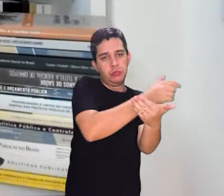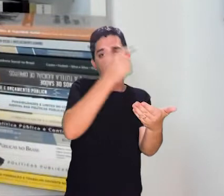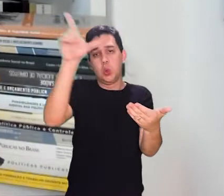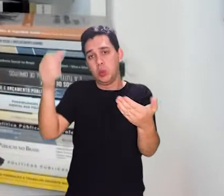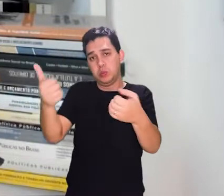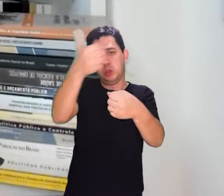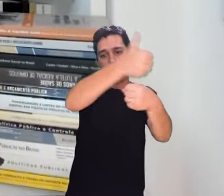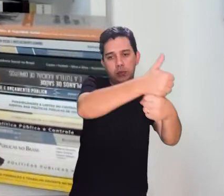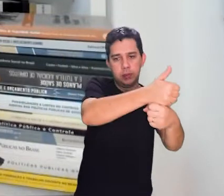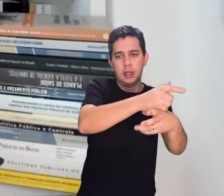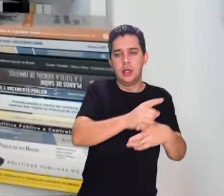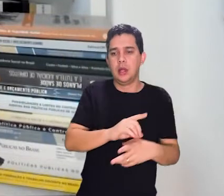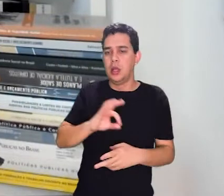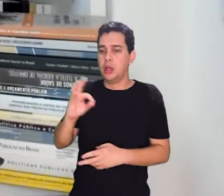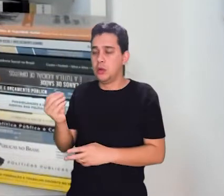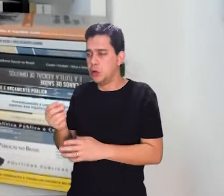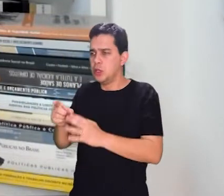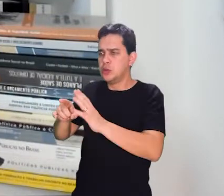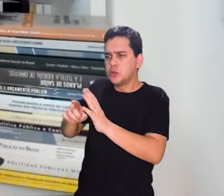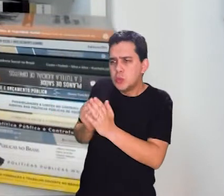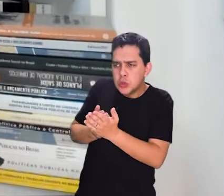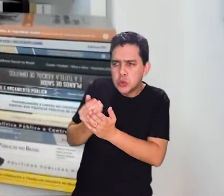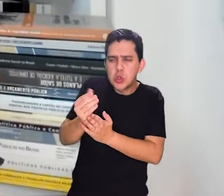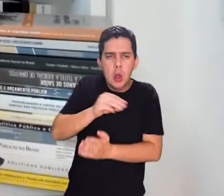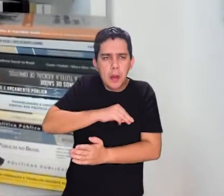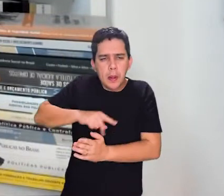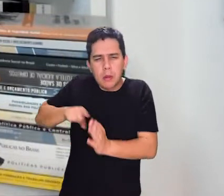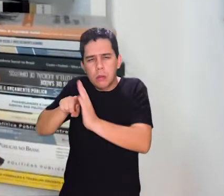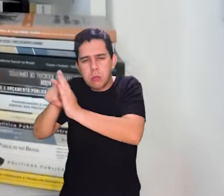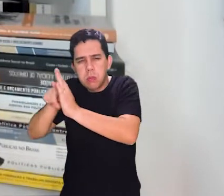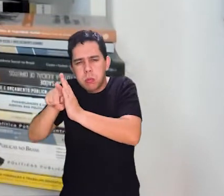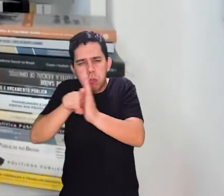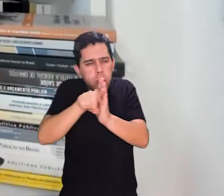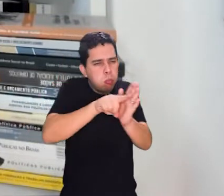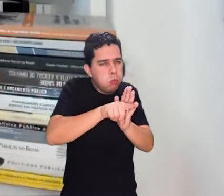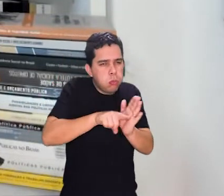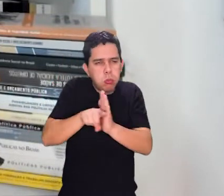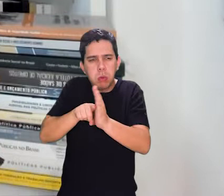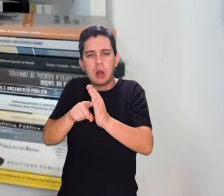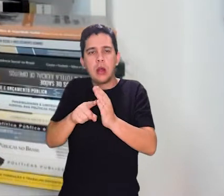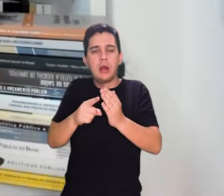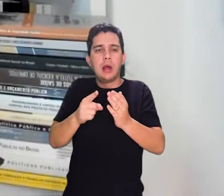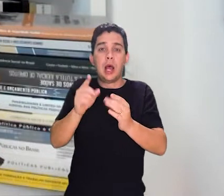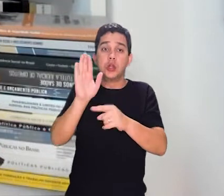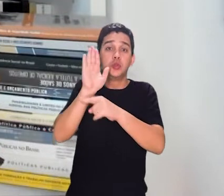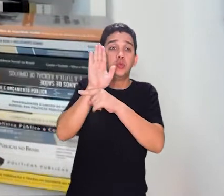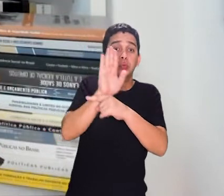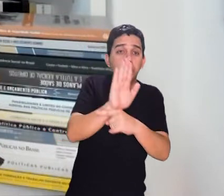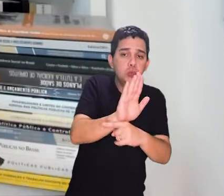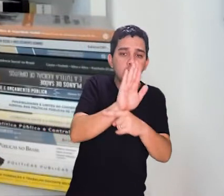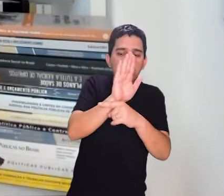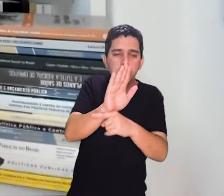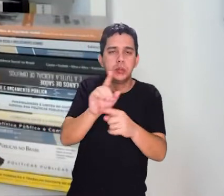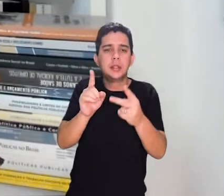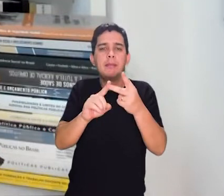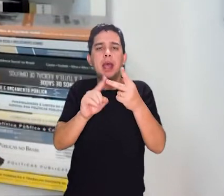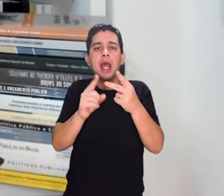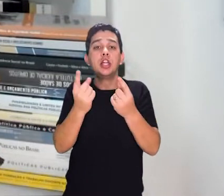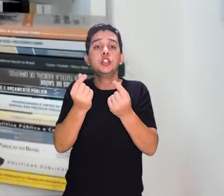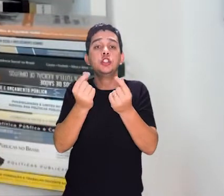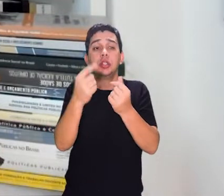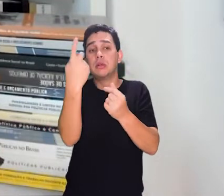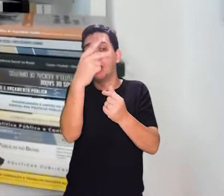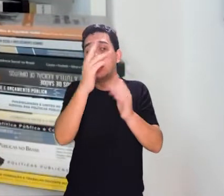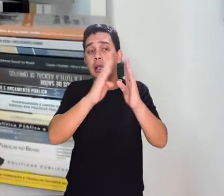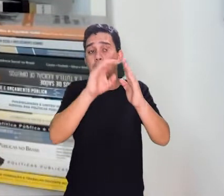a realização de inúmeros levantamentos em relação a questões assistenciais e a questões financeiras da unidade